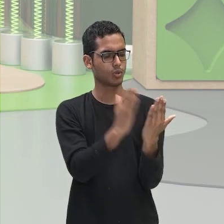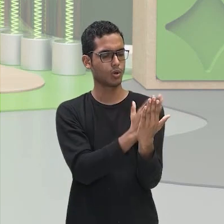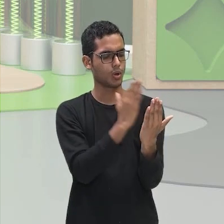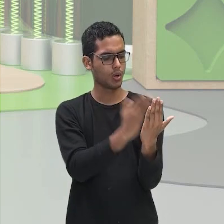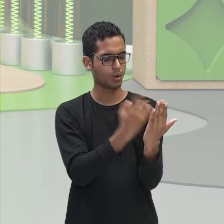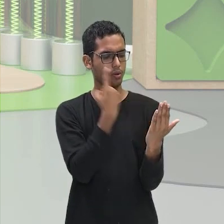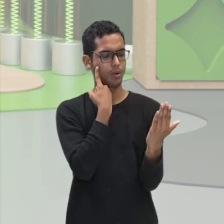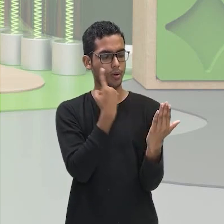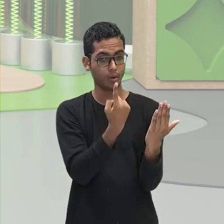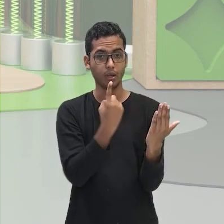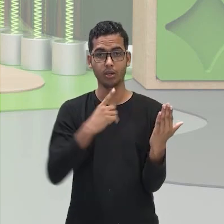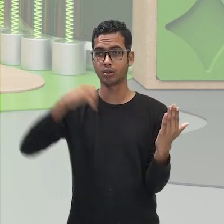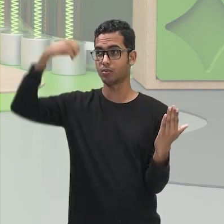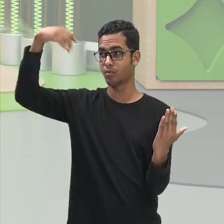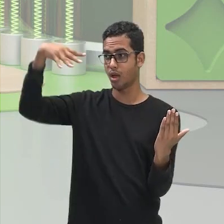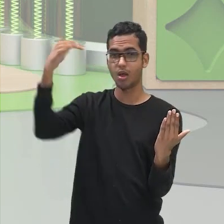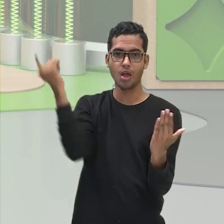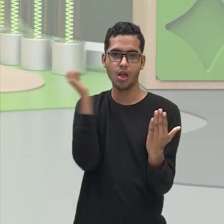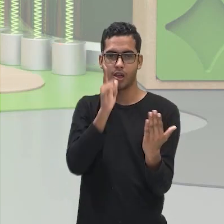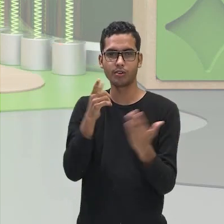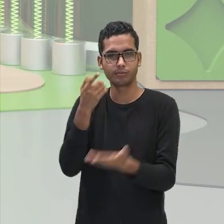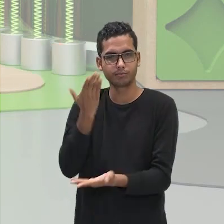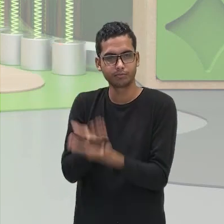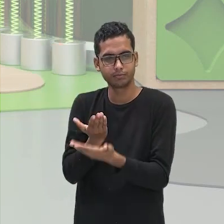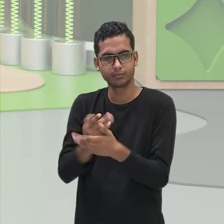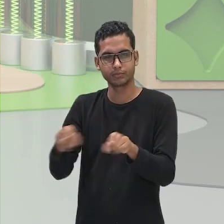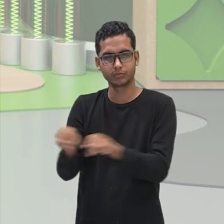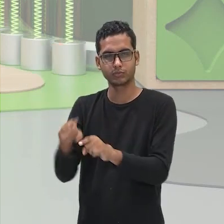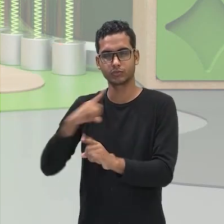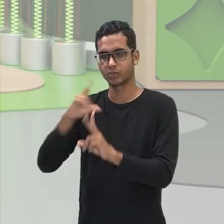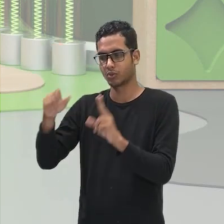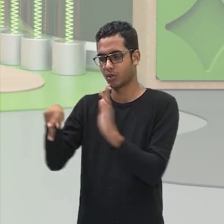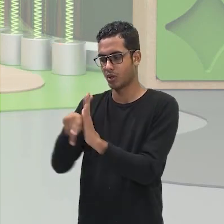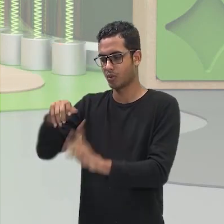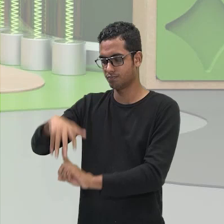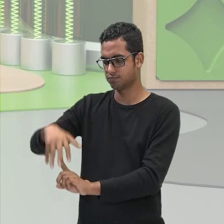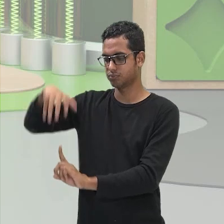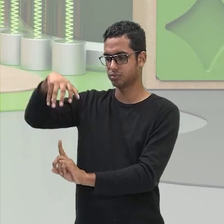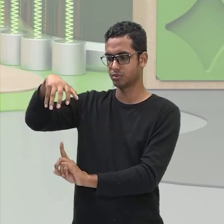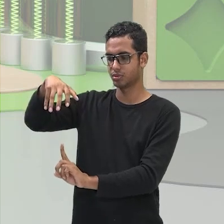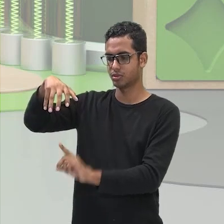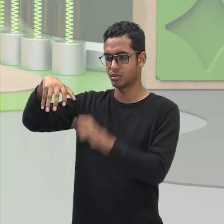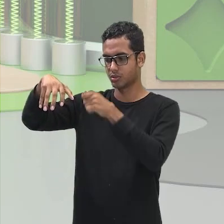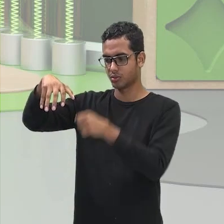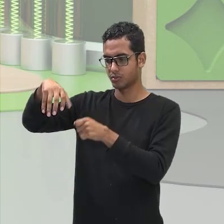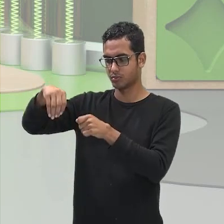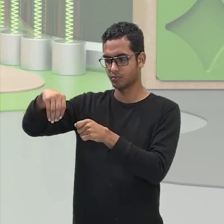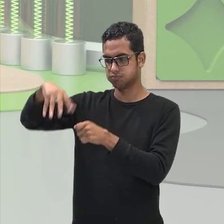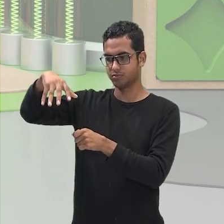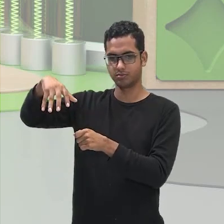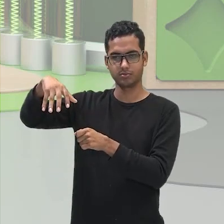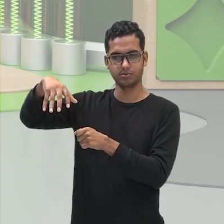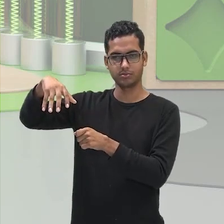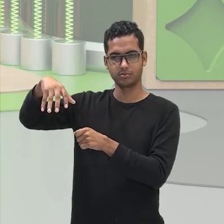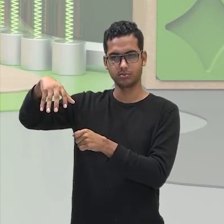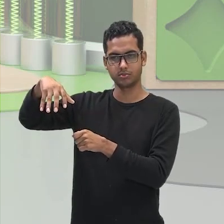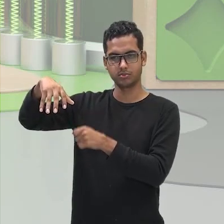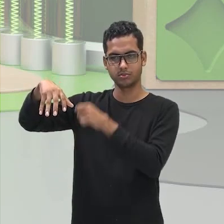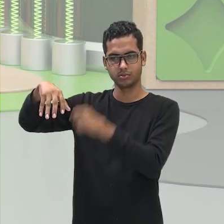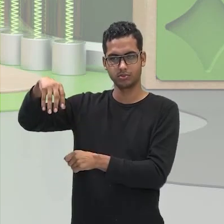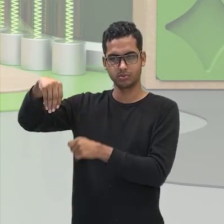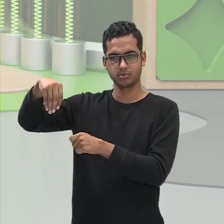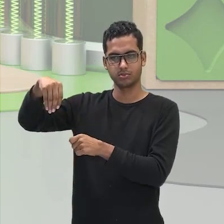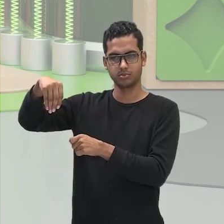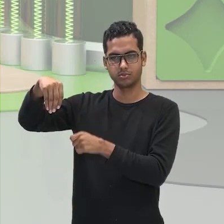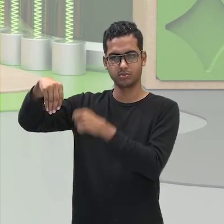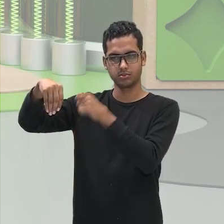luz para a gente poder estudar, certo? Então, para a gente ter uma visão geral aí da energia e compreender um pouco mais, sobre essa definição,